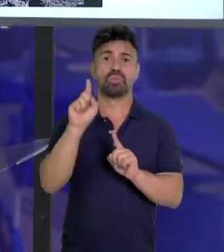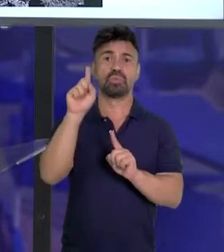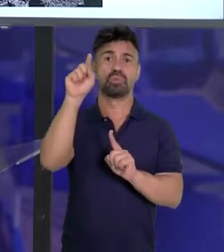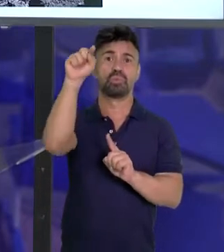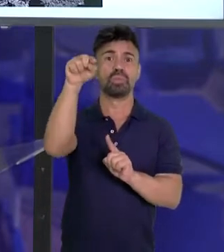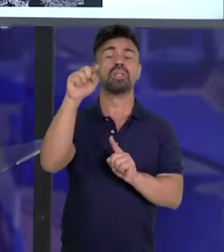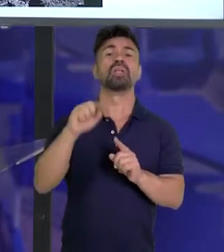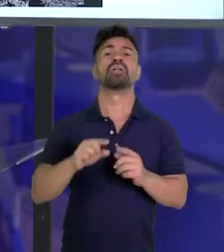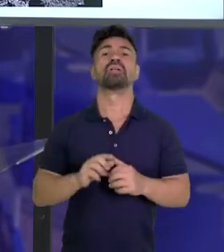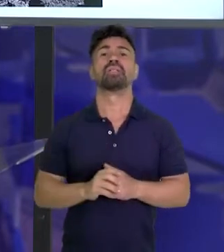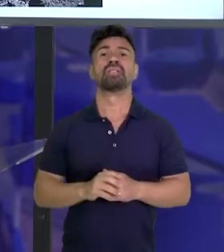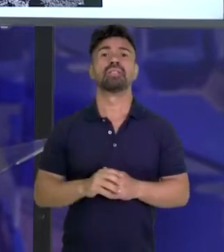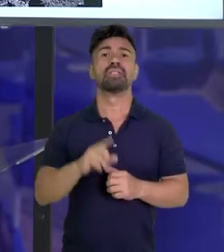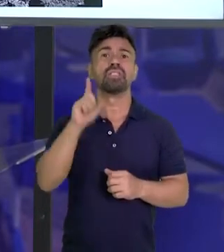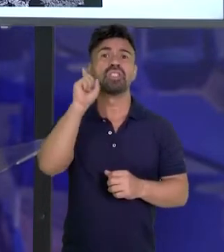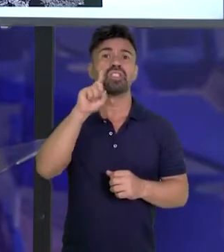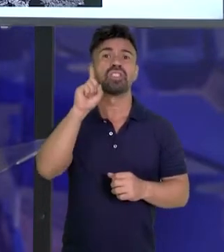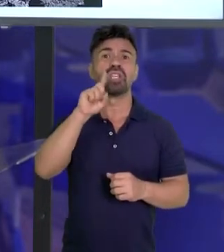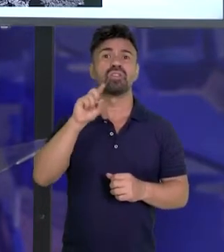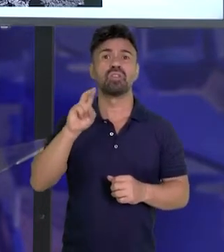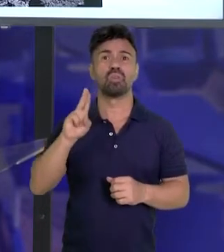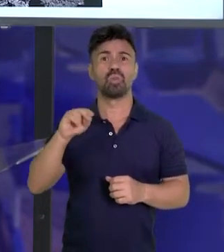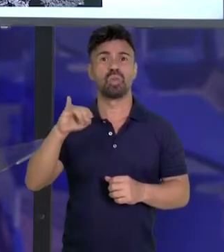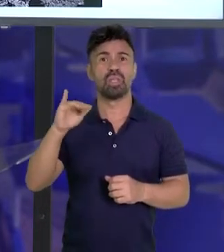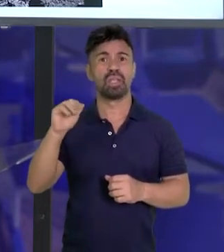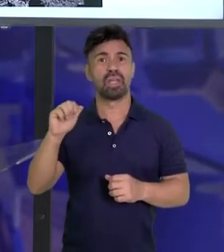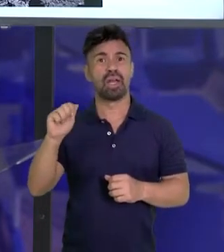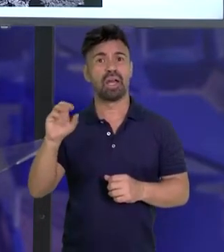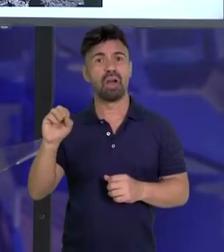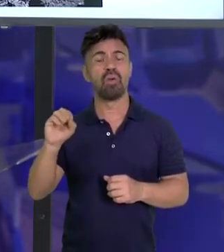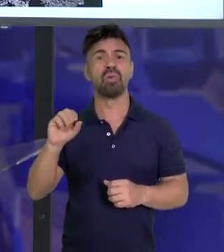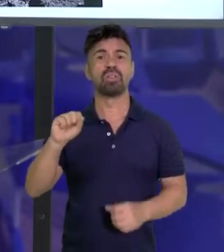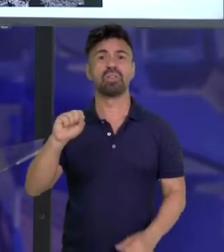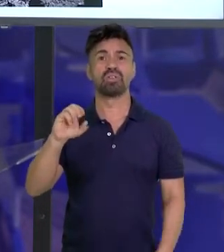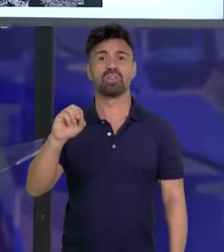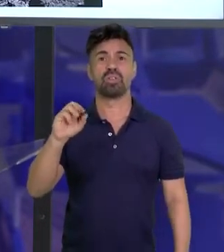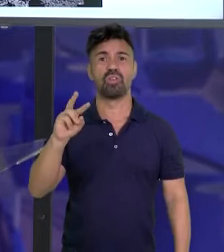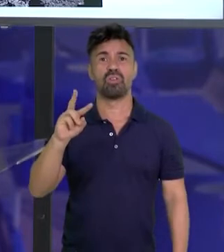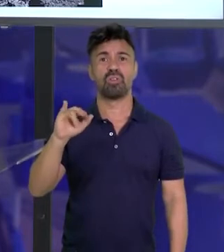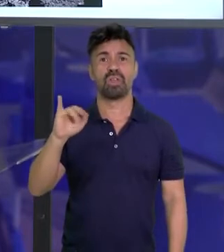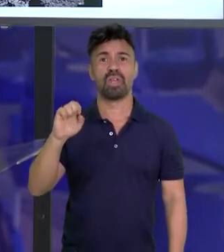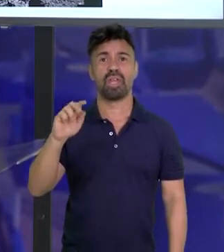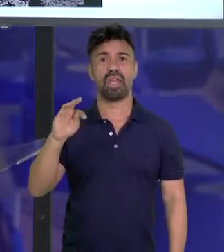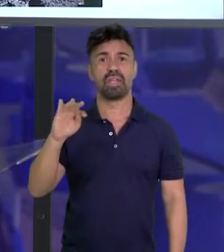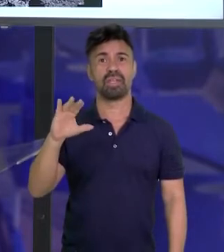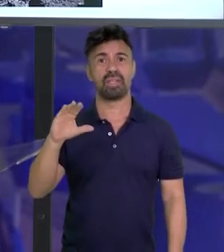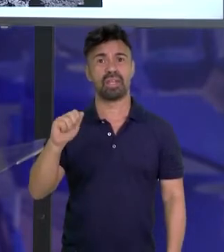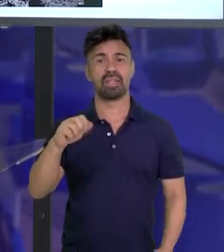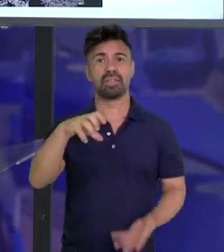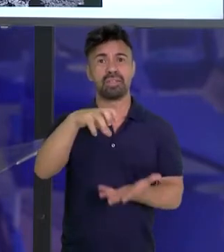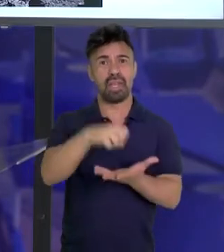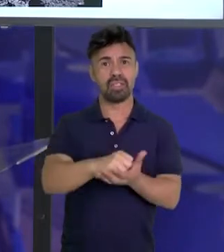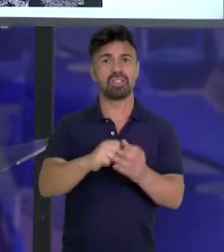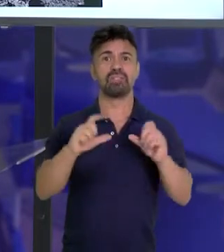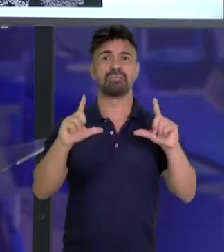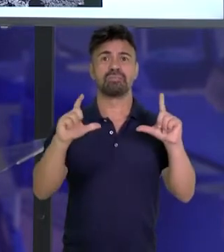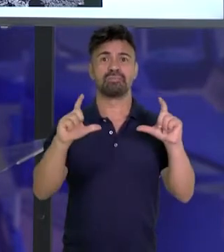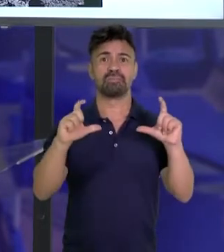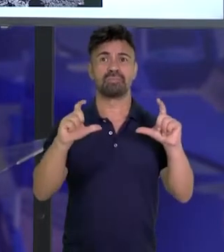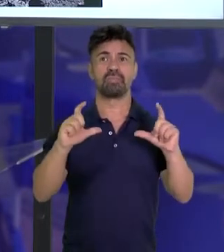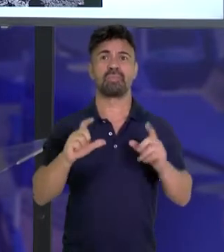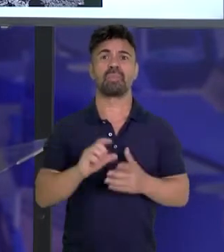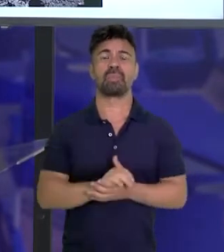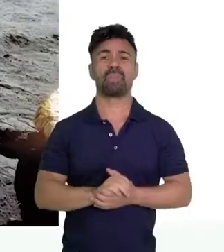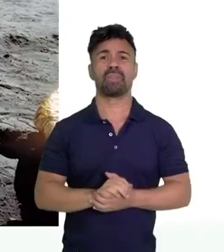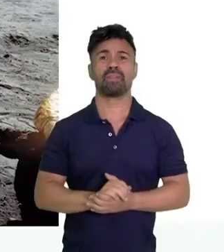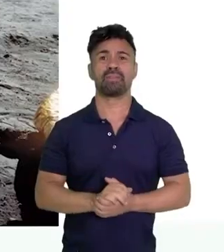Unidos e a União Soviética. Quem chegava primeiro na Lua? E a gente teve esse registro do astronauta